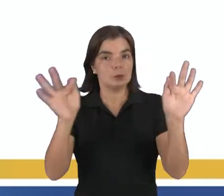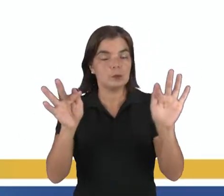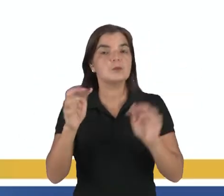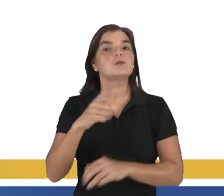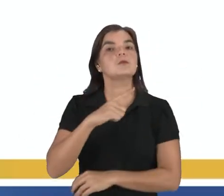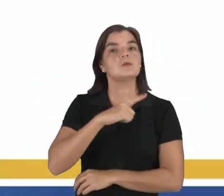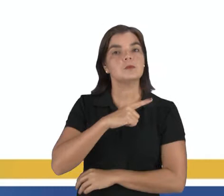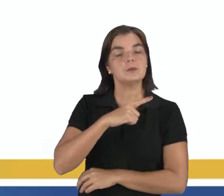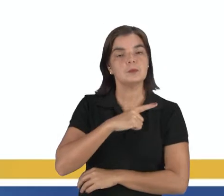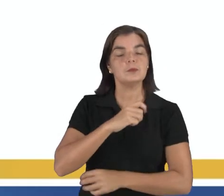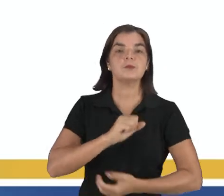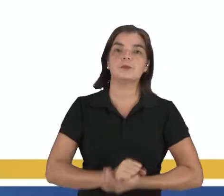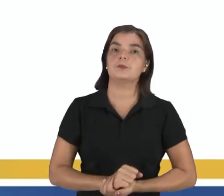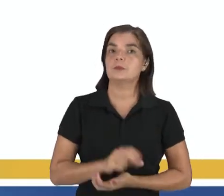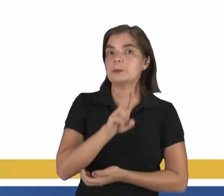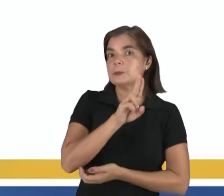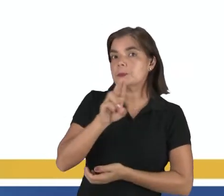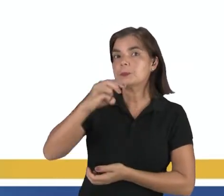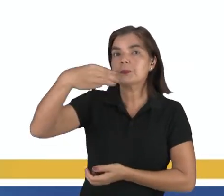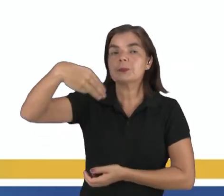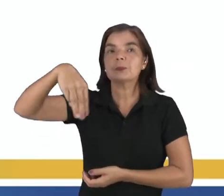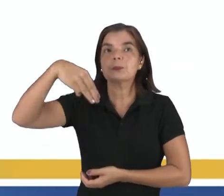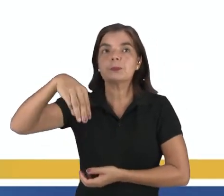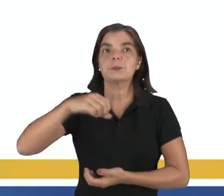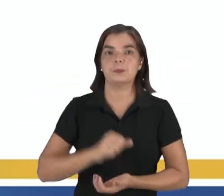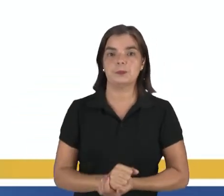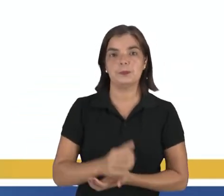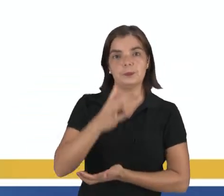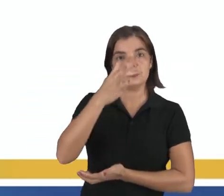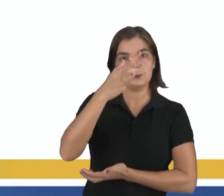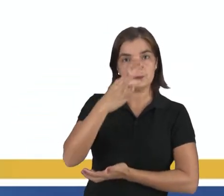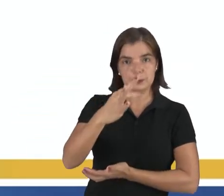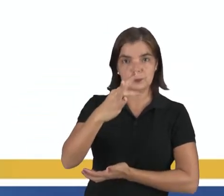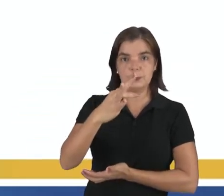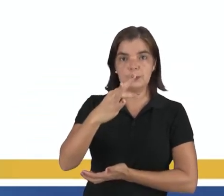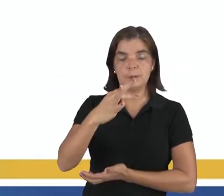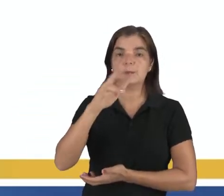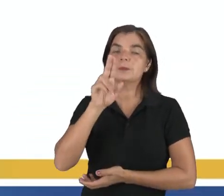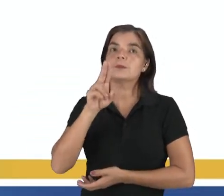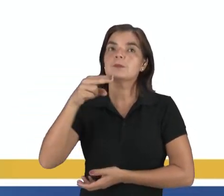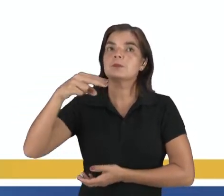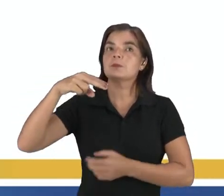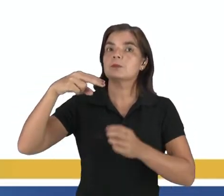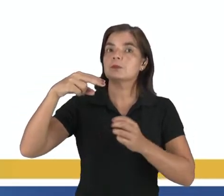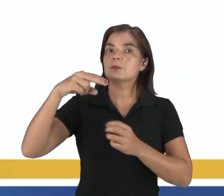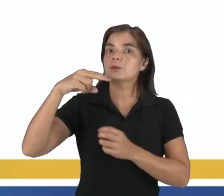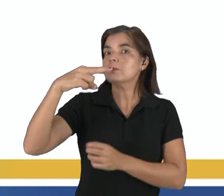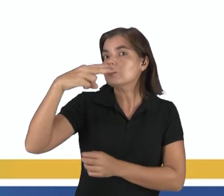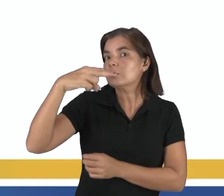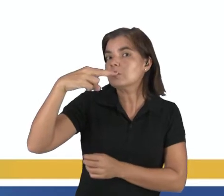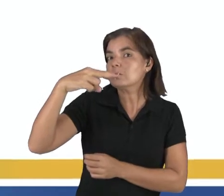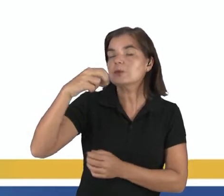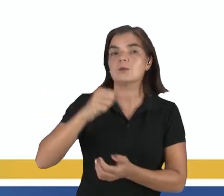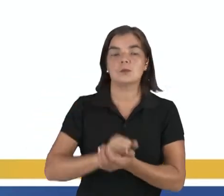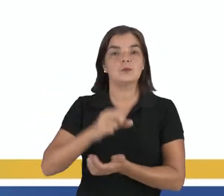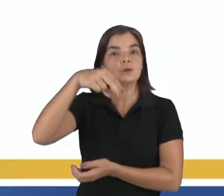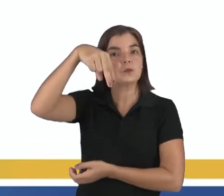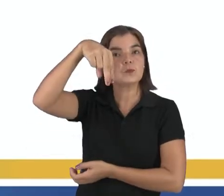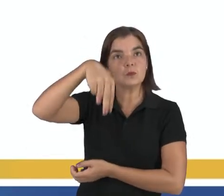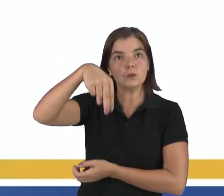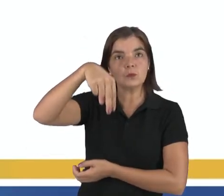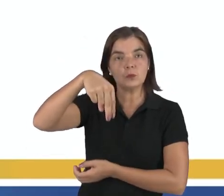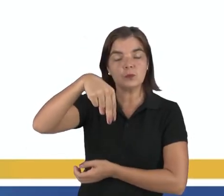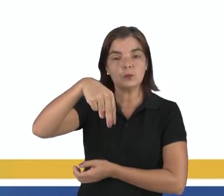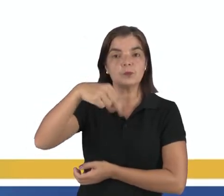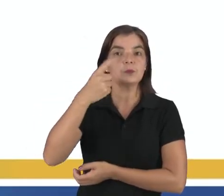então nós vamos ter a seguinte nomenclatura matemática, que é a função dada dos números naturais em reais,